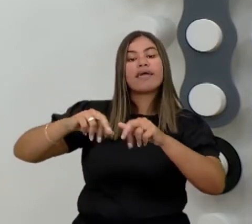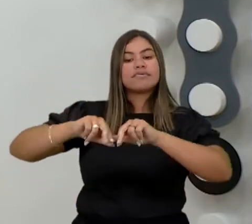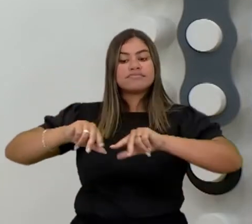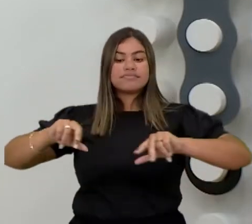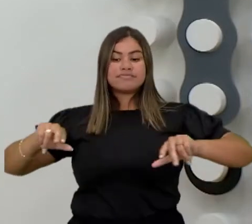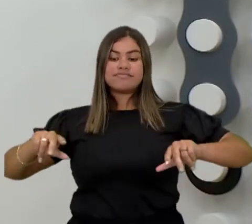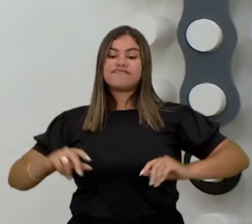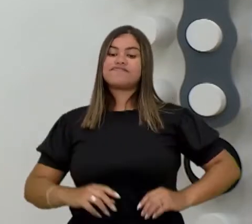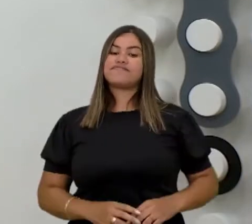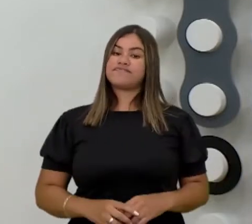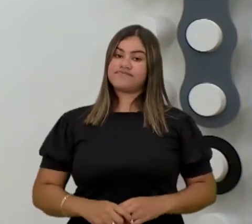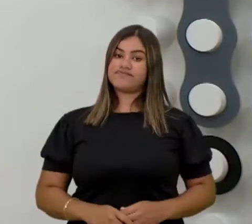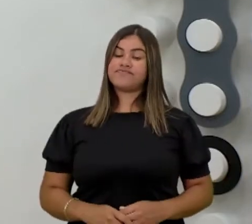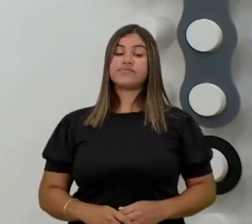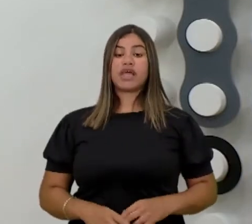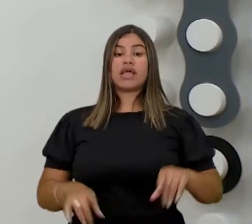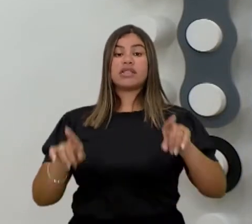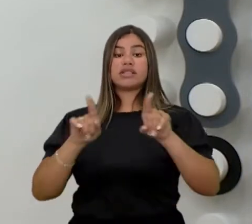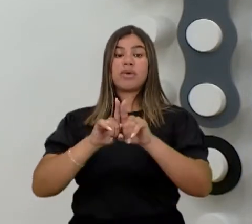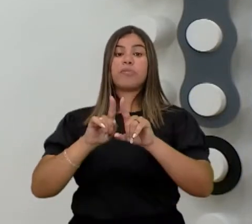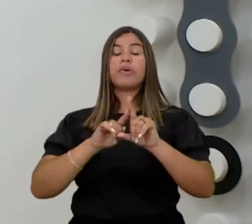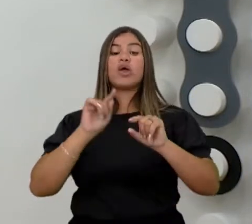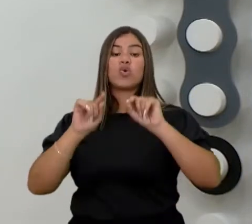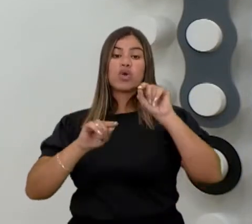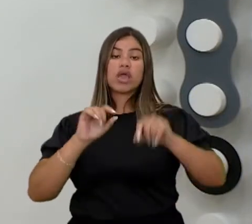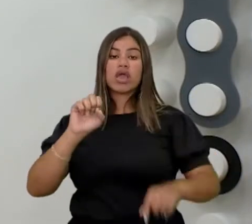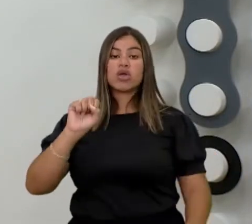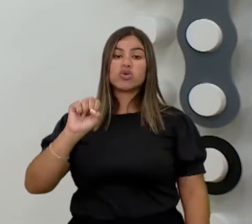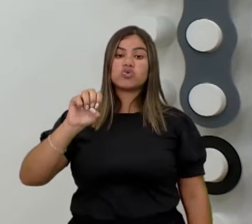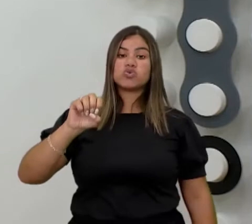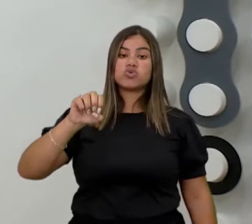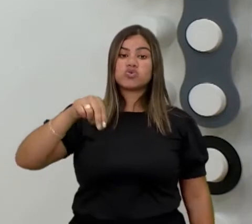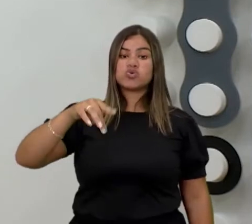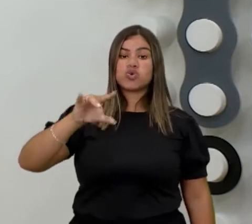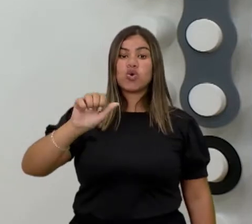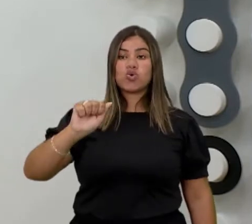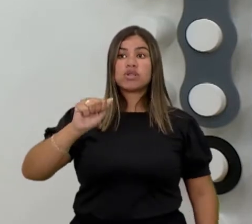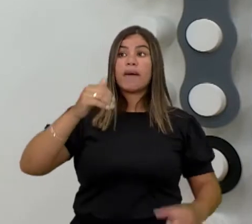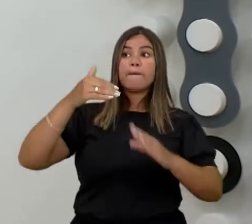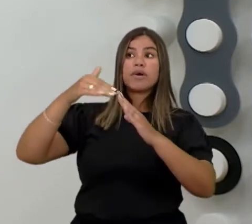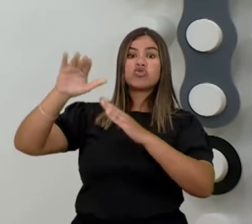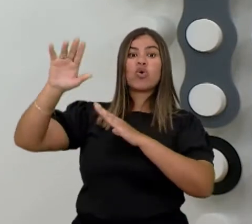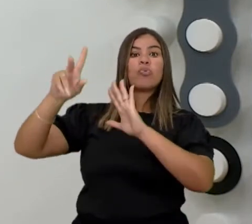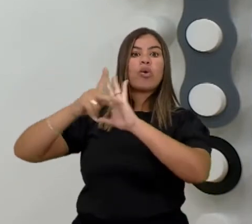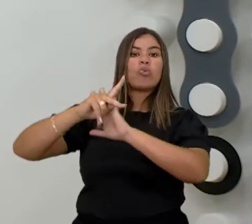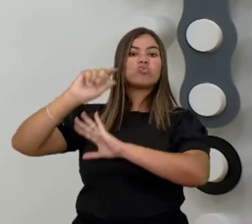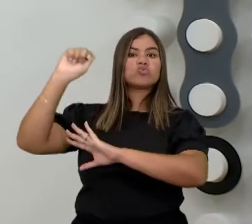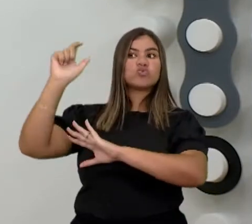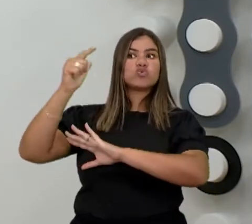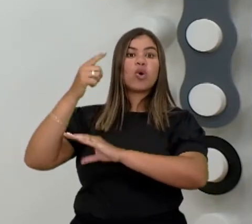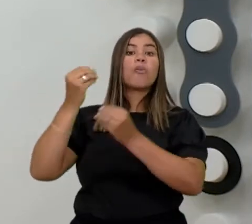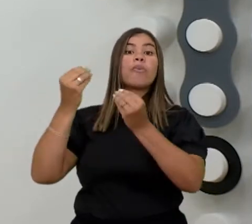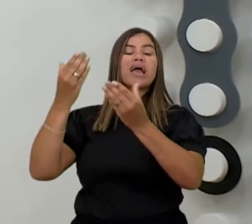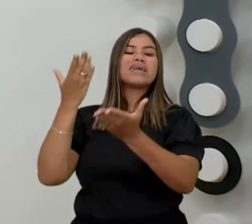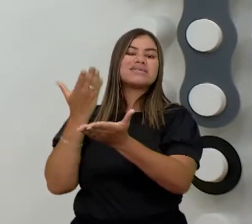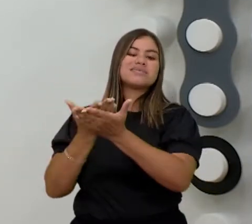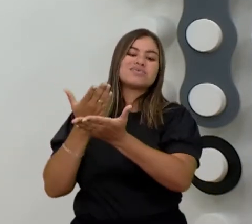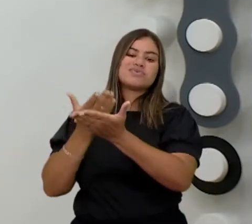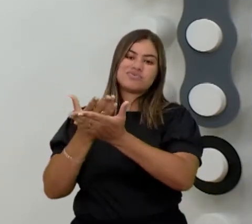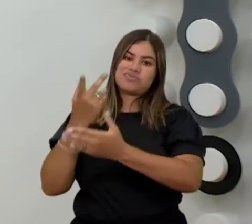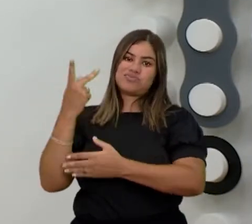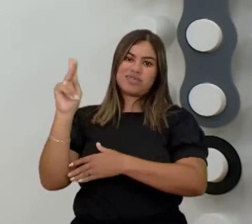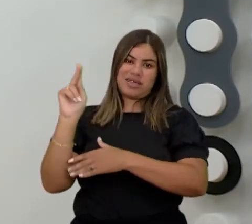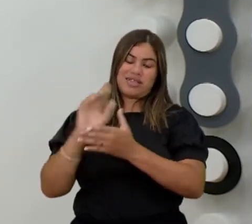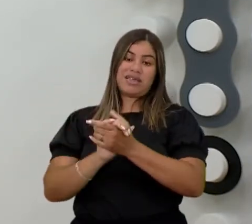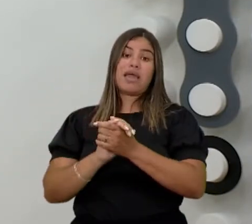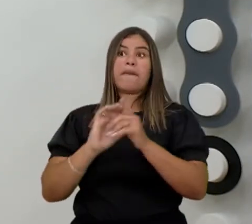A mesma coisa quando mandaram também sondas para o Sol para fazer um estudo dele. Então, tudo isso aí leva muito tempo para